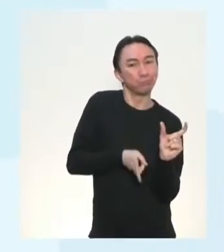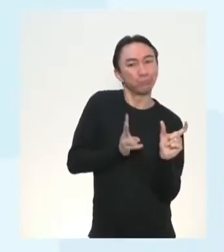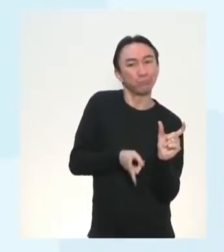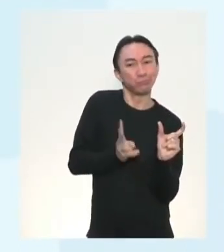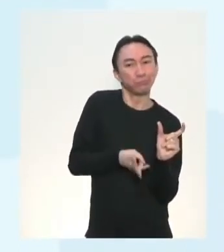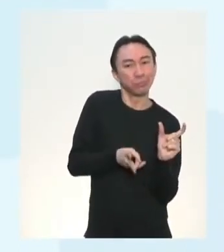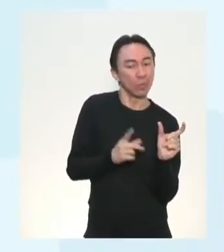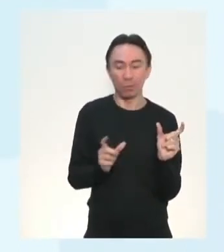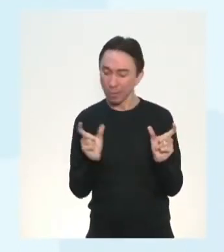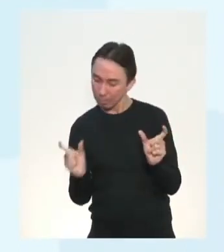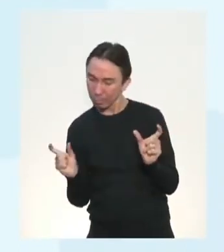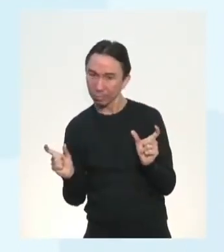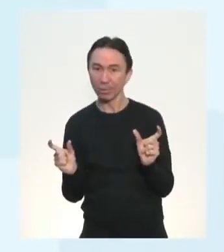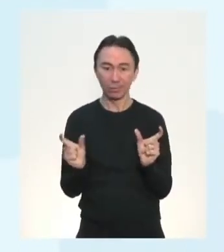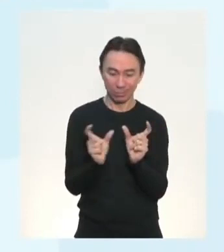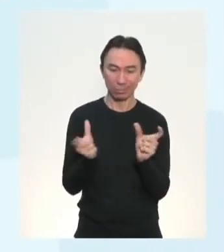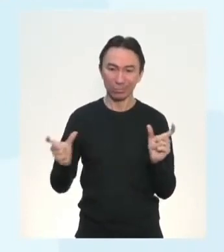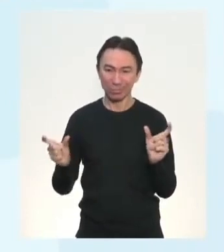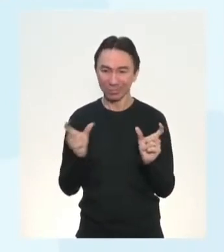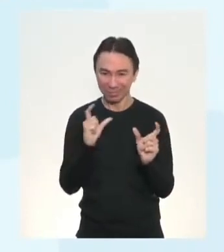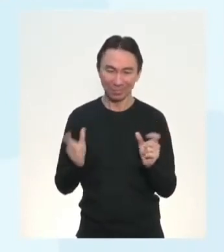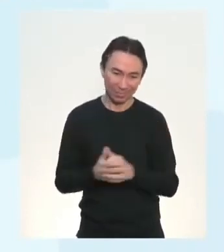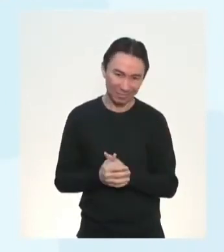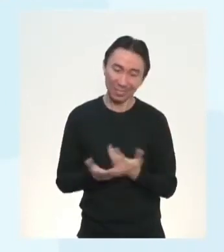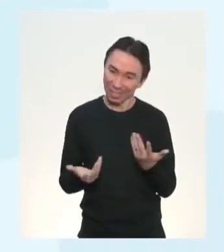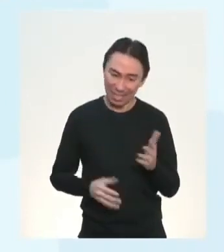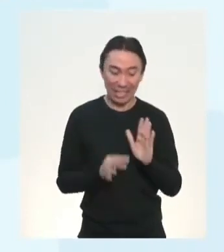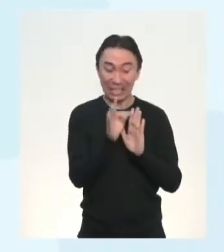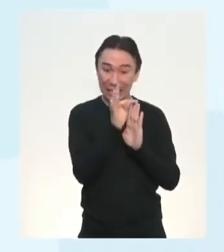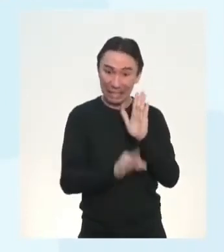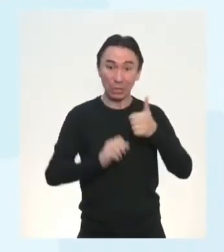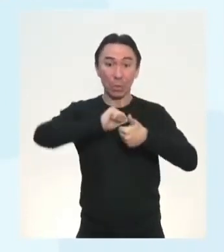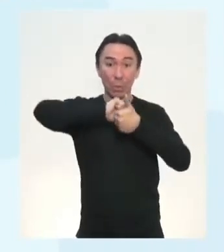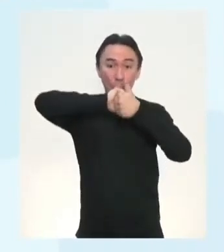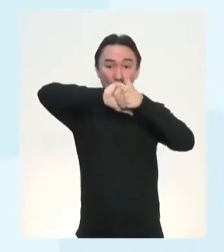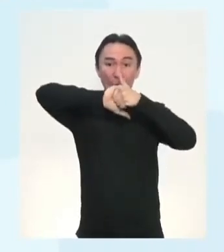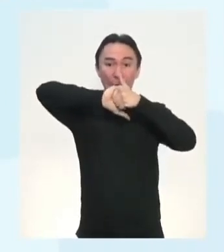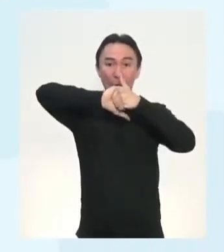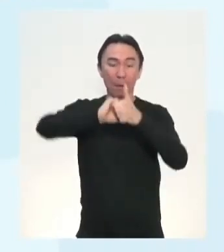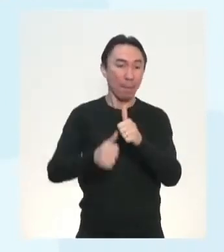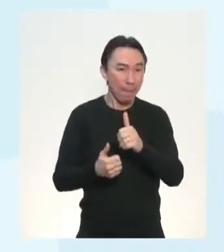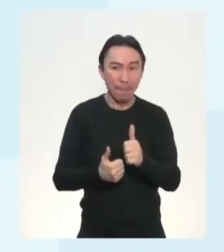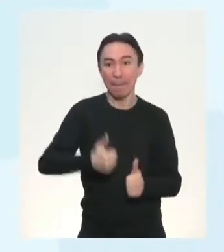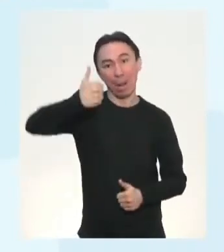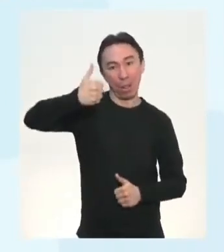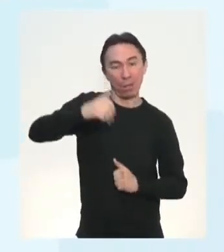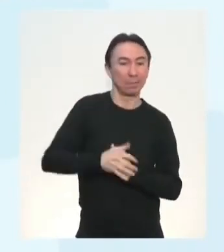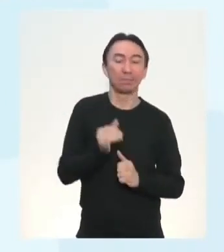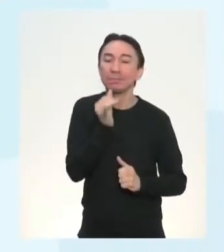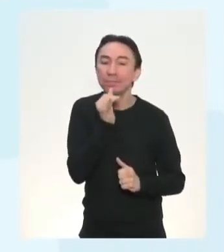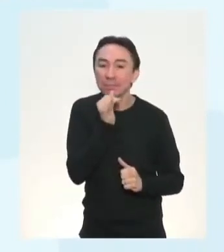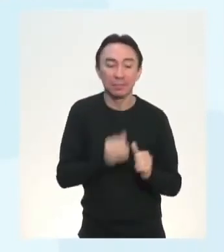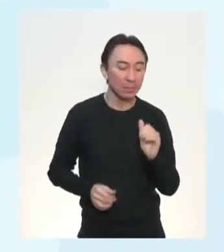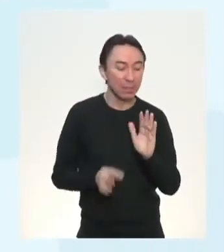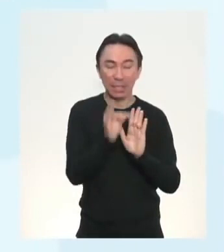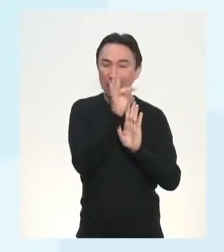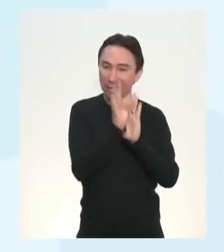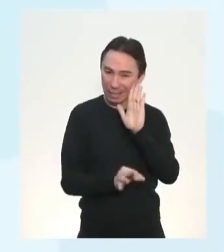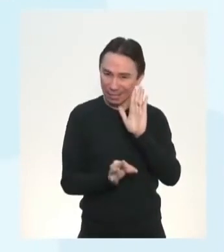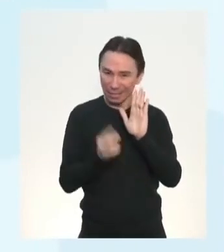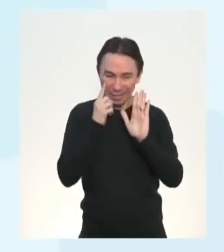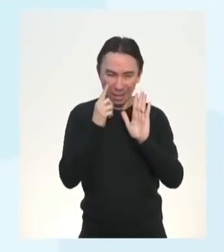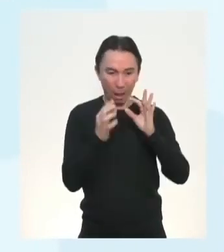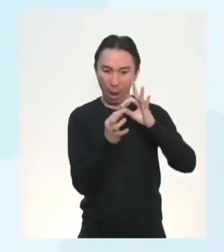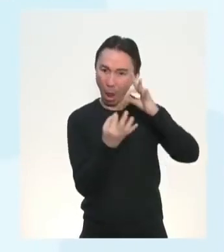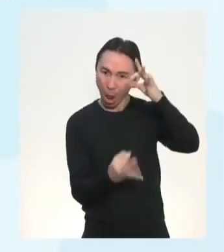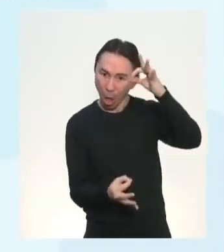texto, o que melhora a qualidade textual. Então, se o texto é longo, né, a gente pode utilizar aí sinônimos para se referir a